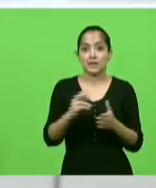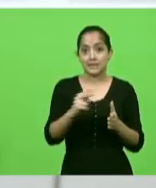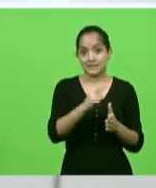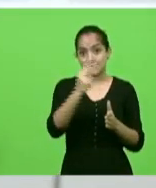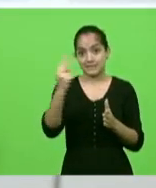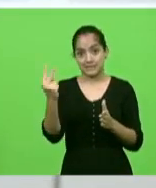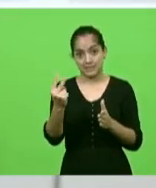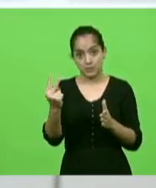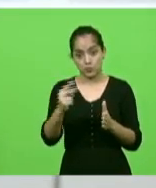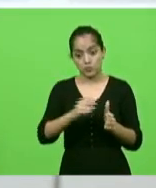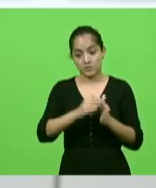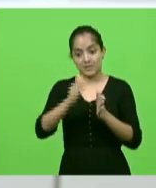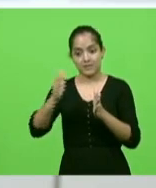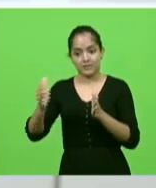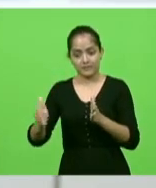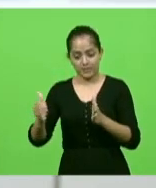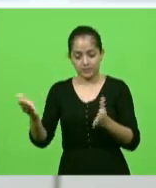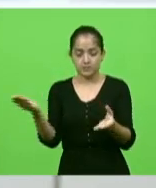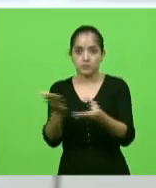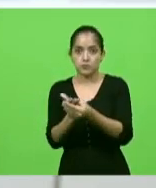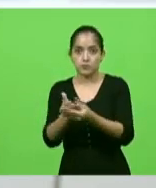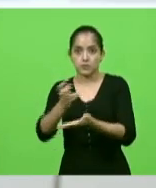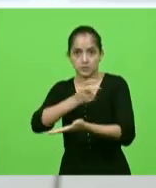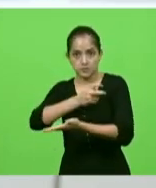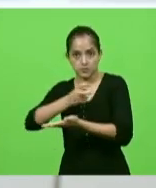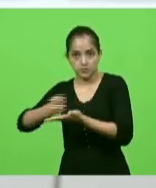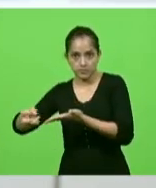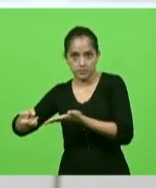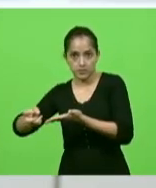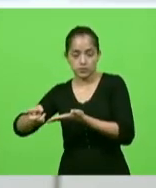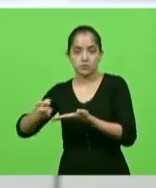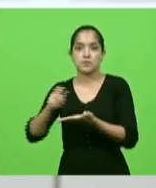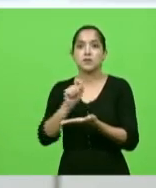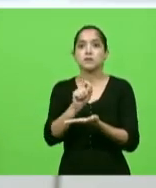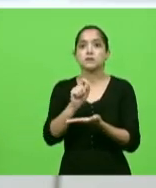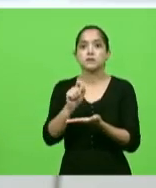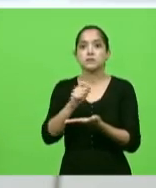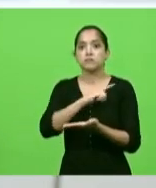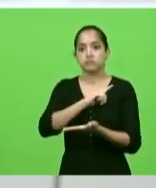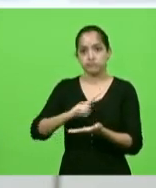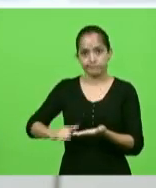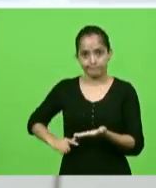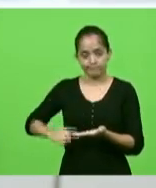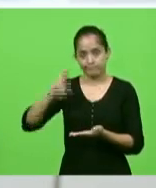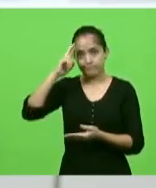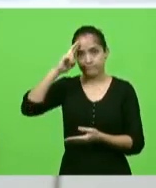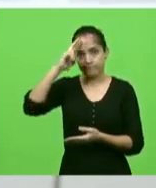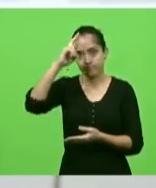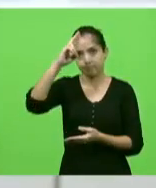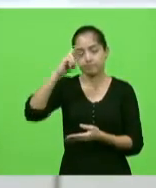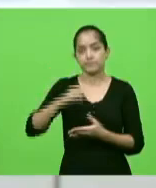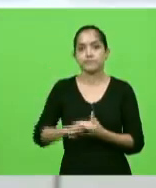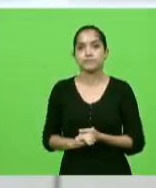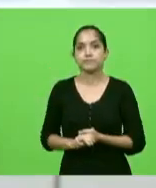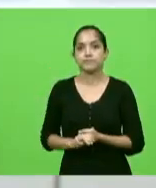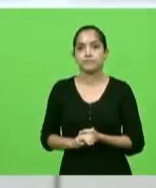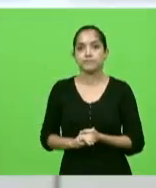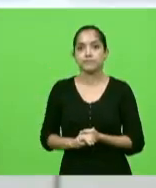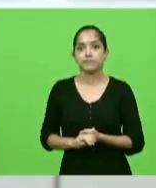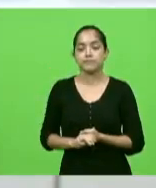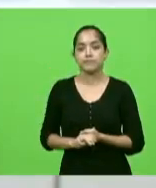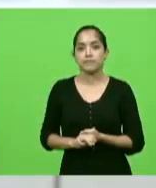processo de impeachment do Senhor governador do Estado de Santa Catarina Carlos Moisés da Silva